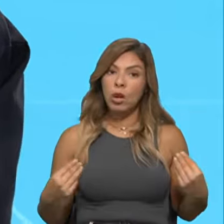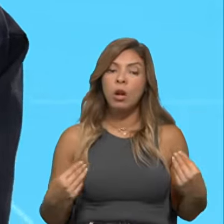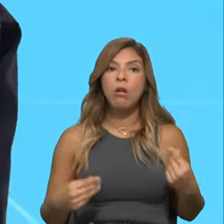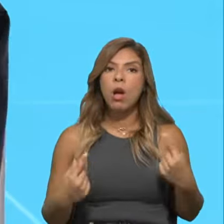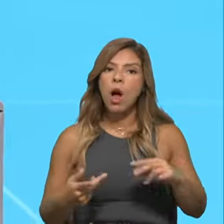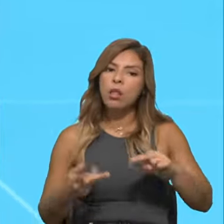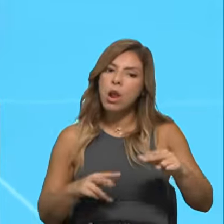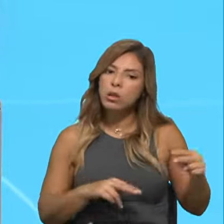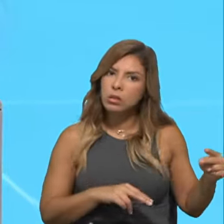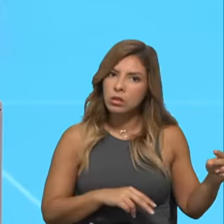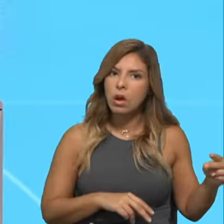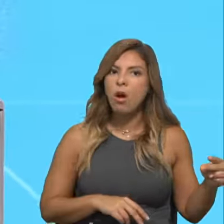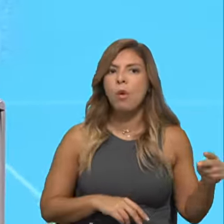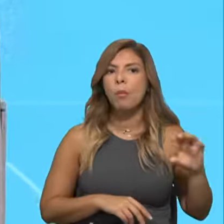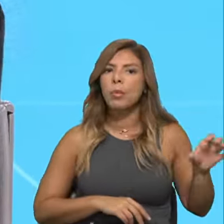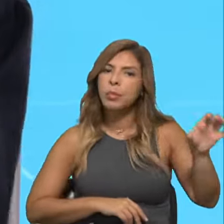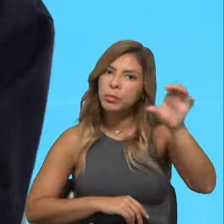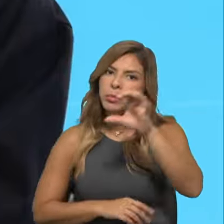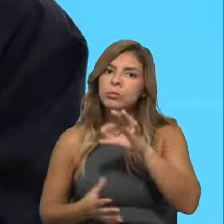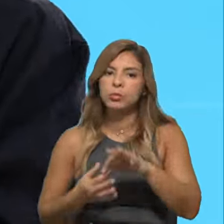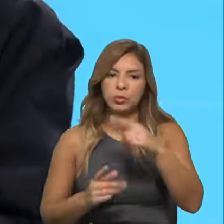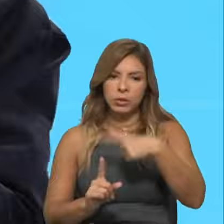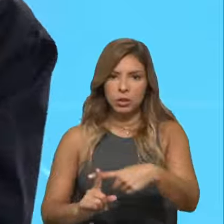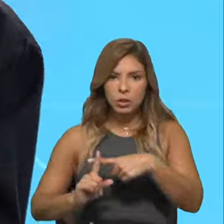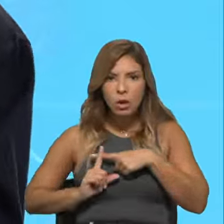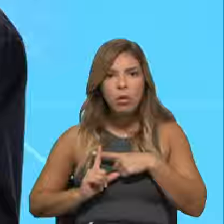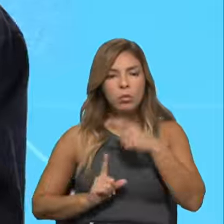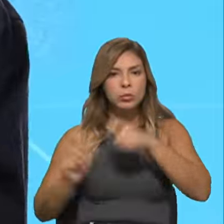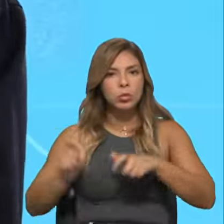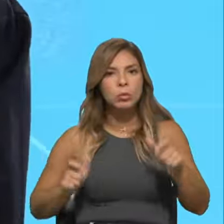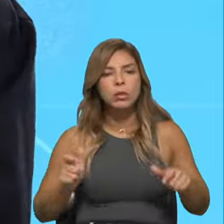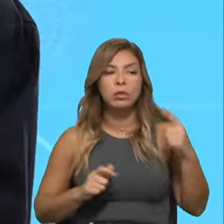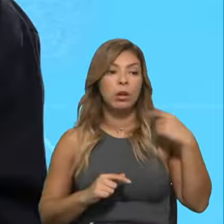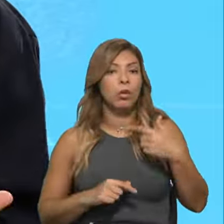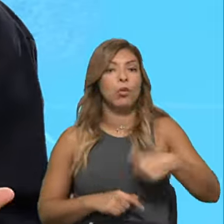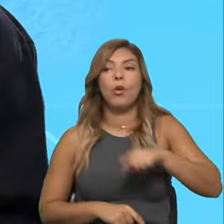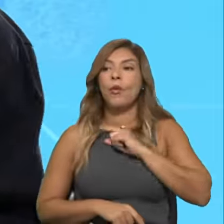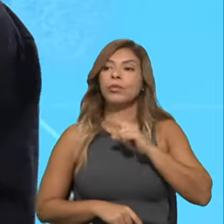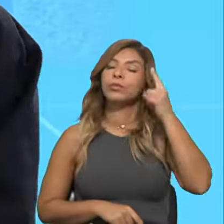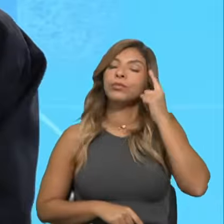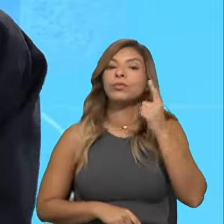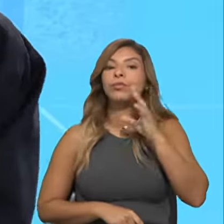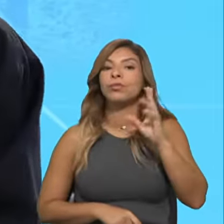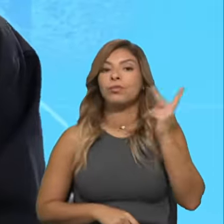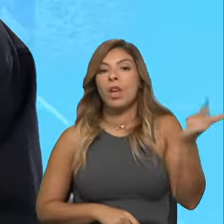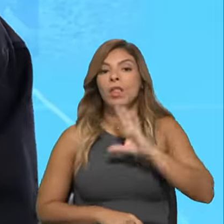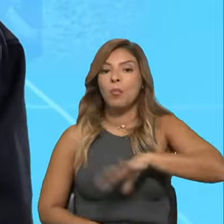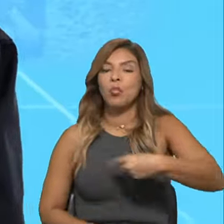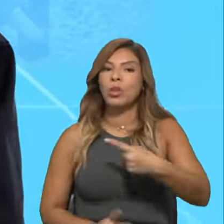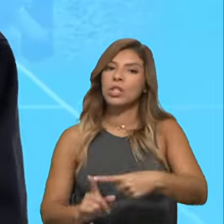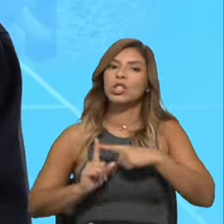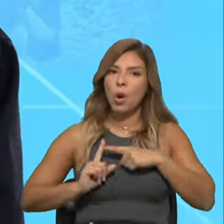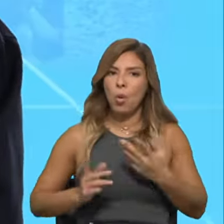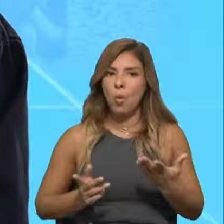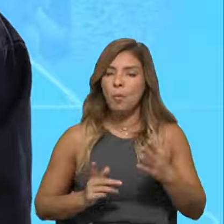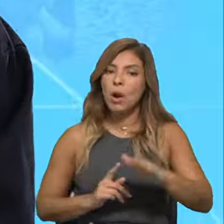situação em relação, por exemplo, aos cristãos, tendo em conta, pelo menos, a lógica tradicional. Nós vivemos num mundo cristão, mas também aqui a perseguição existe,